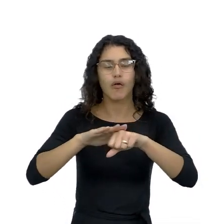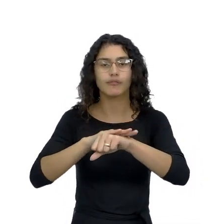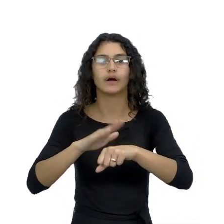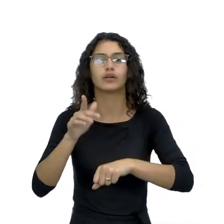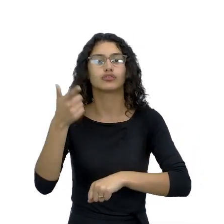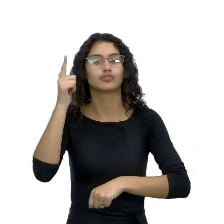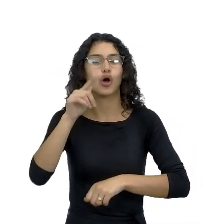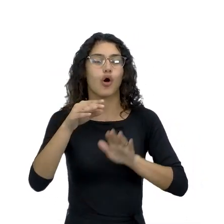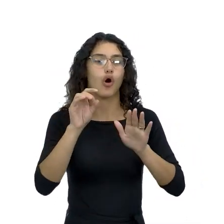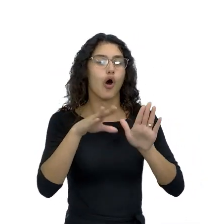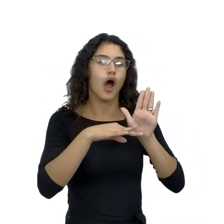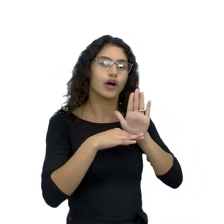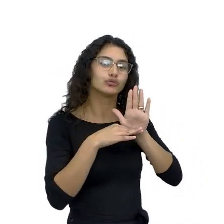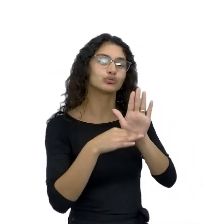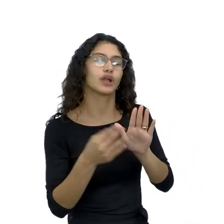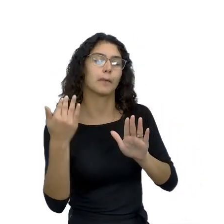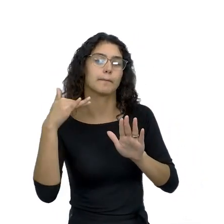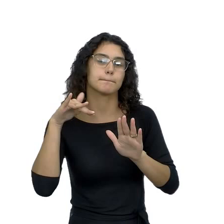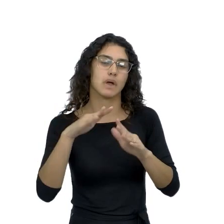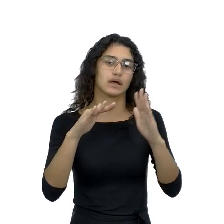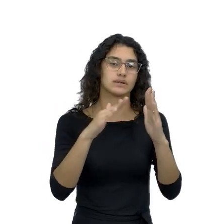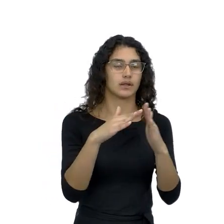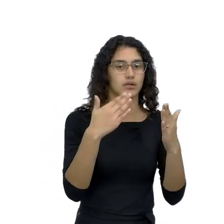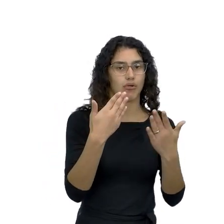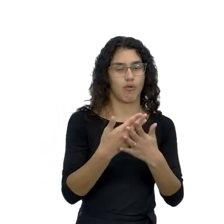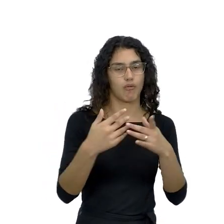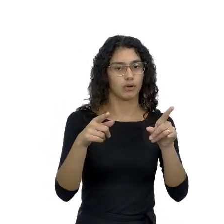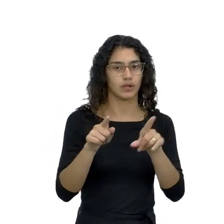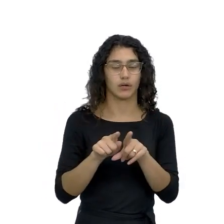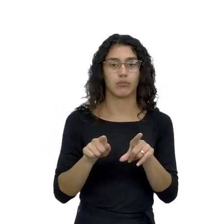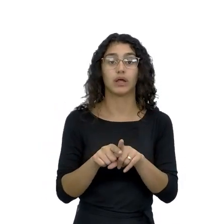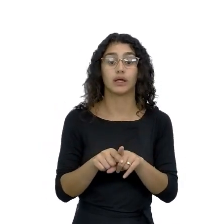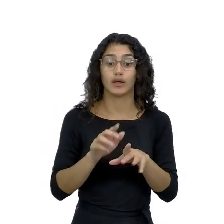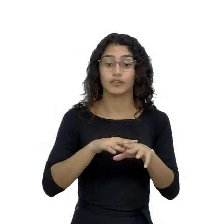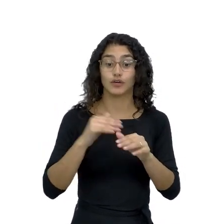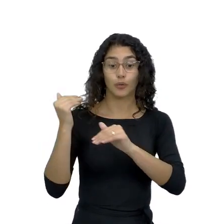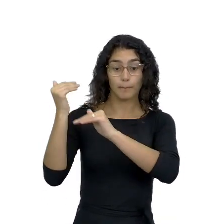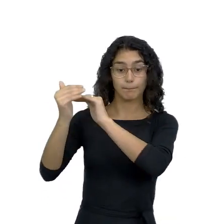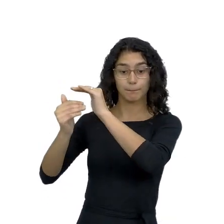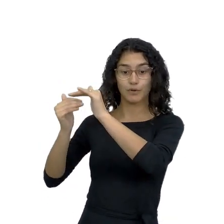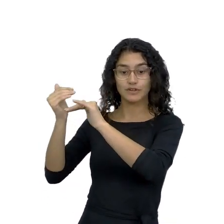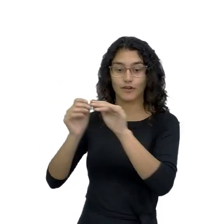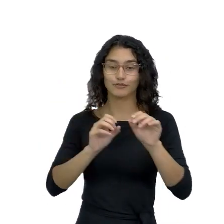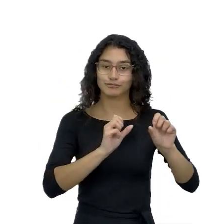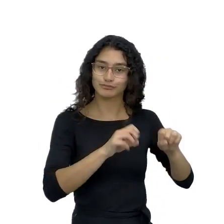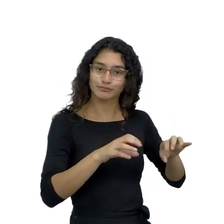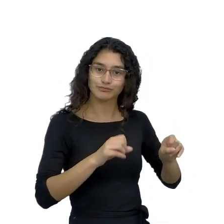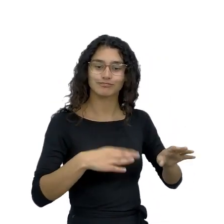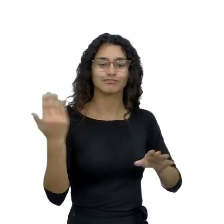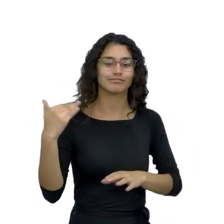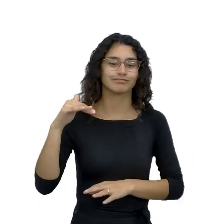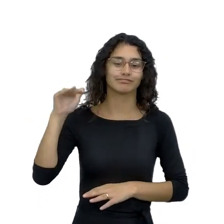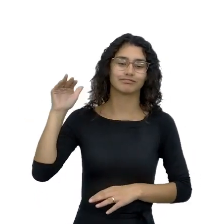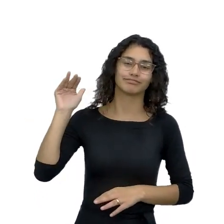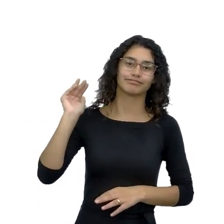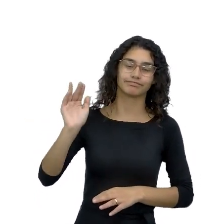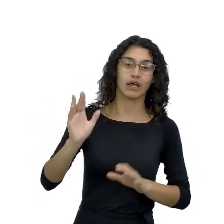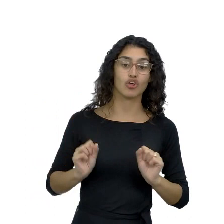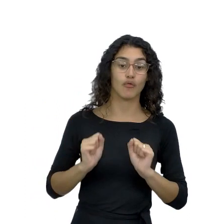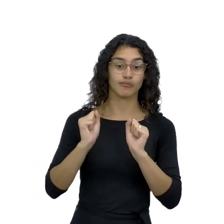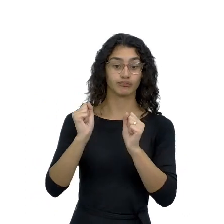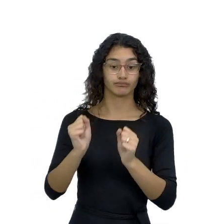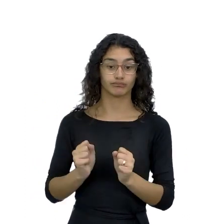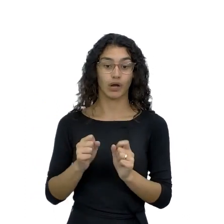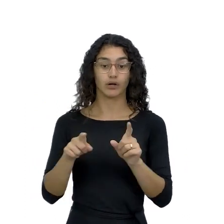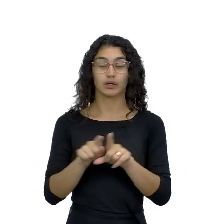só fortalecem ainda mais as escolas e deixam esse processo de ensino cada vez mais